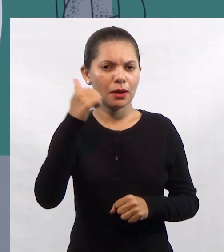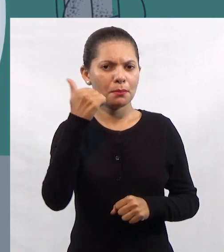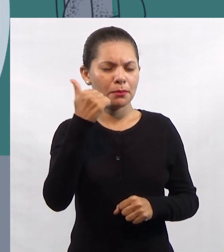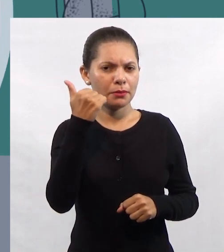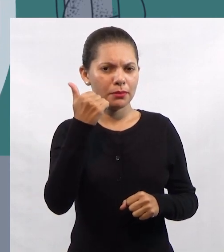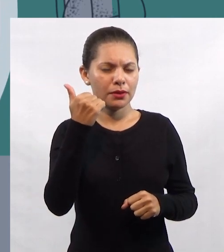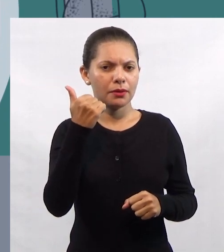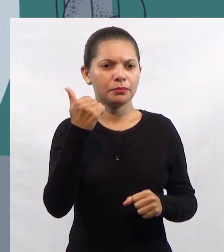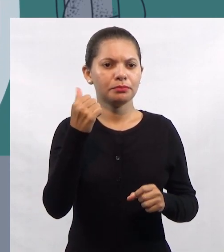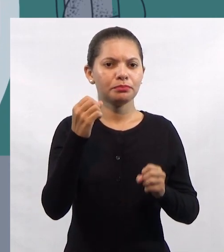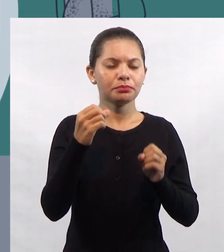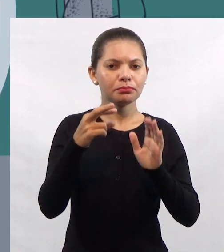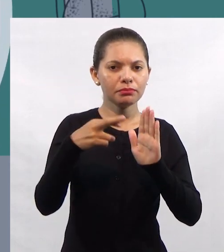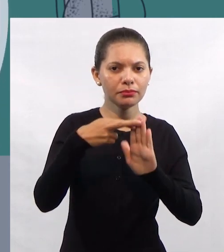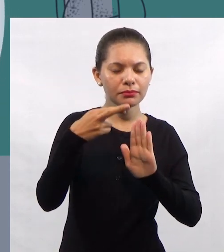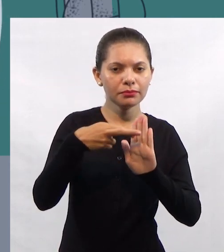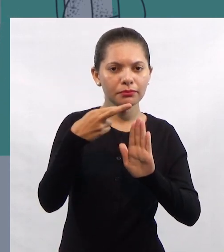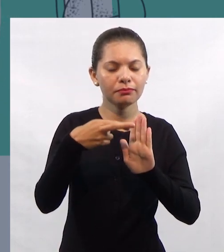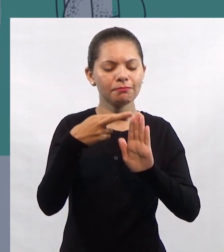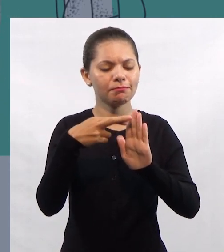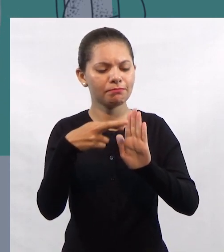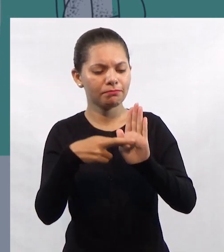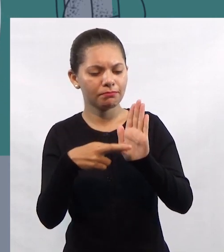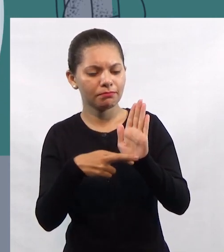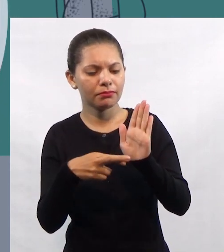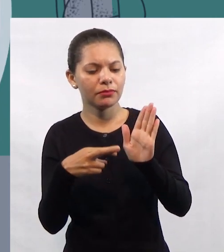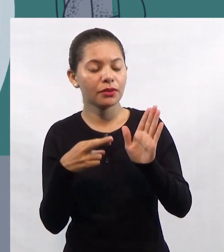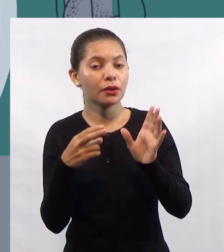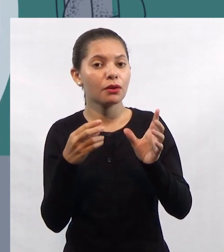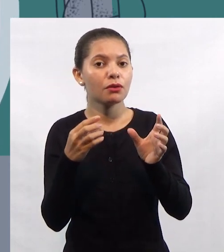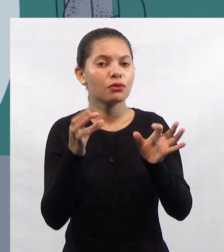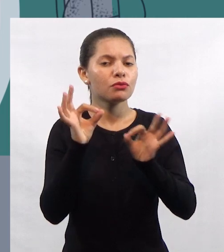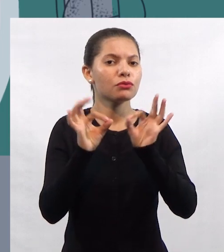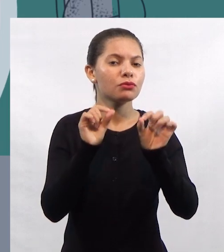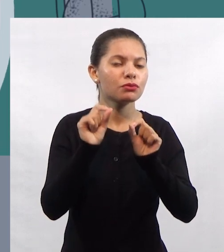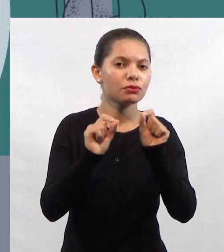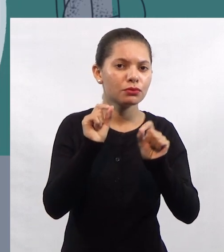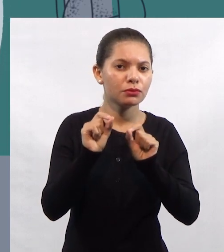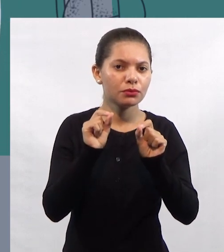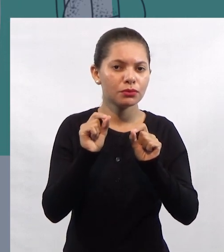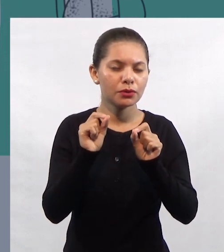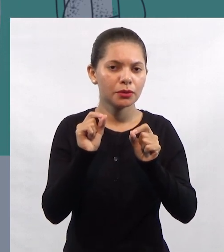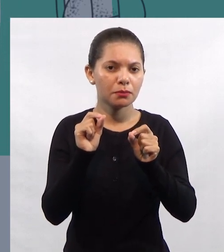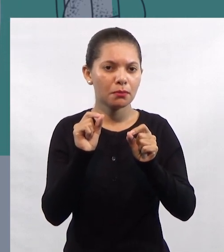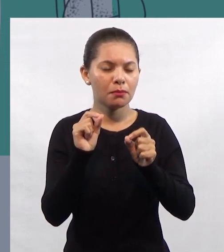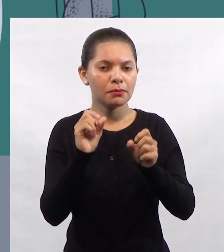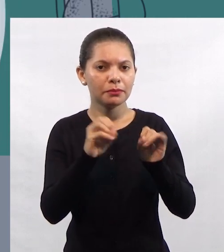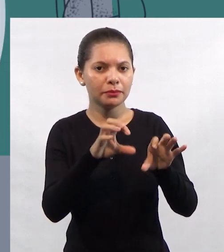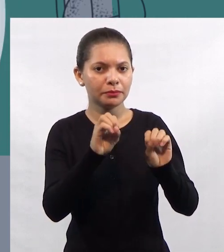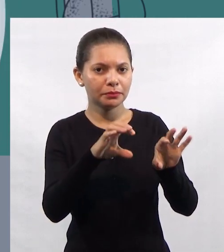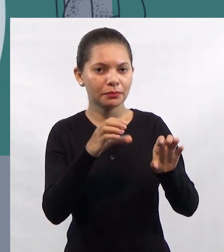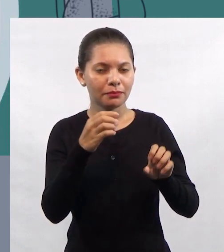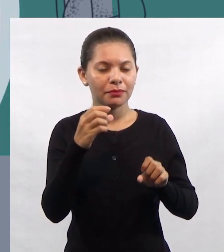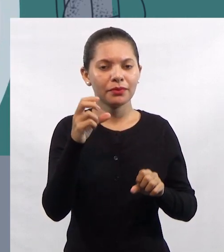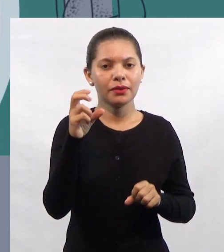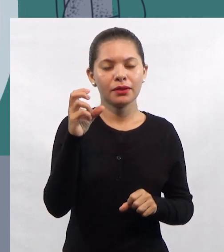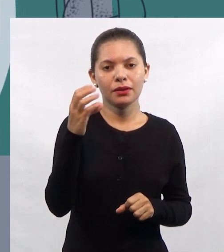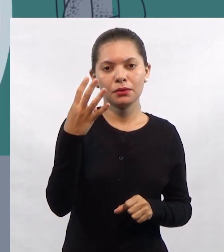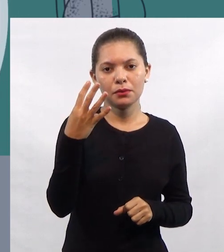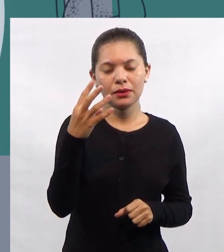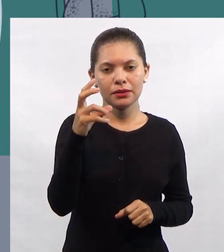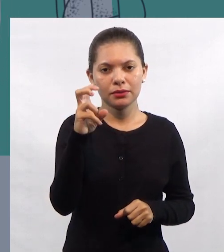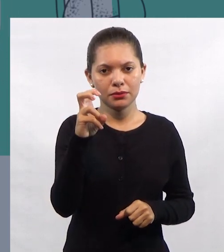primeira versão oficial, regulamentada, foi a partir do Fundo Nacional do Ensino Primário, que foi lá